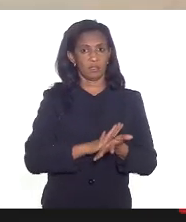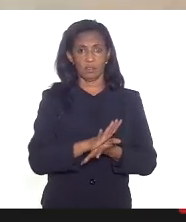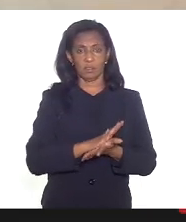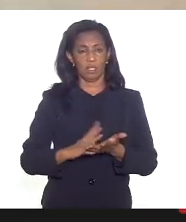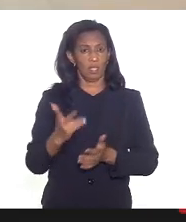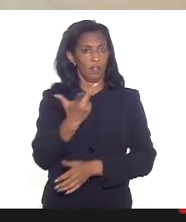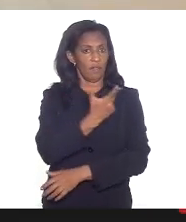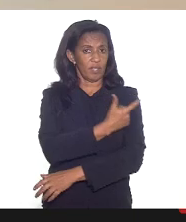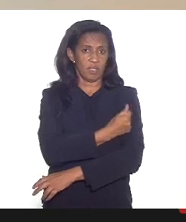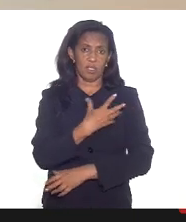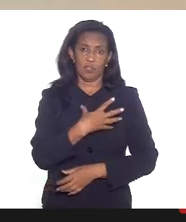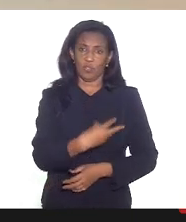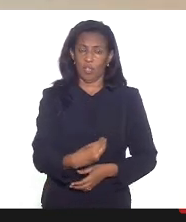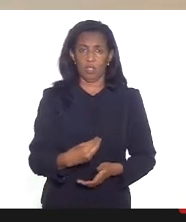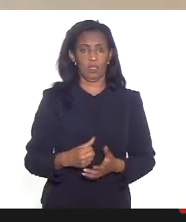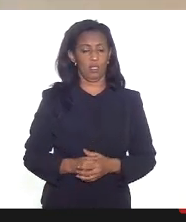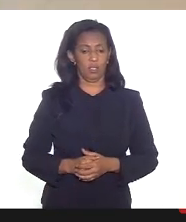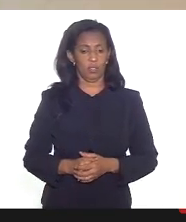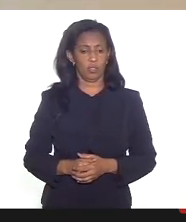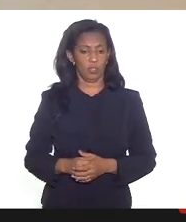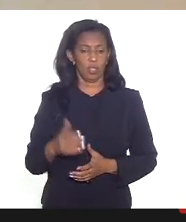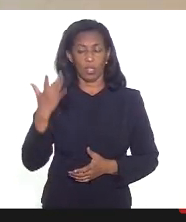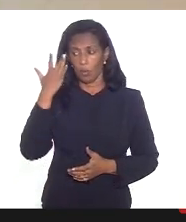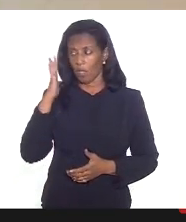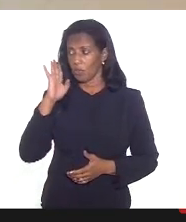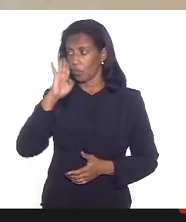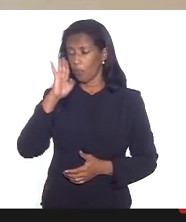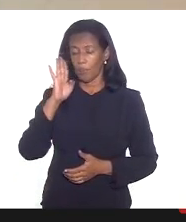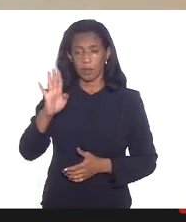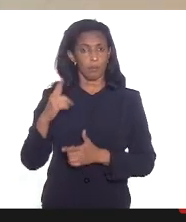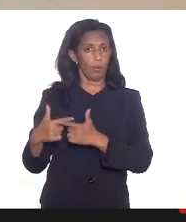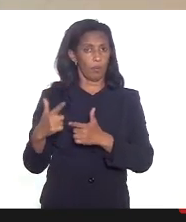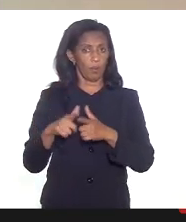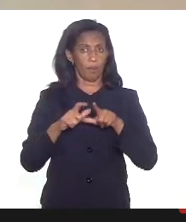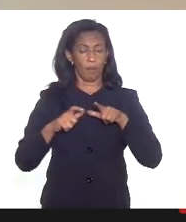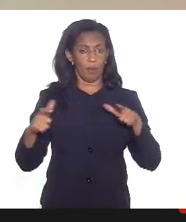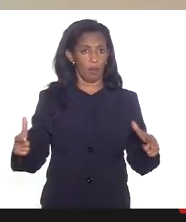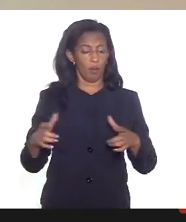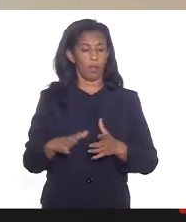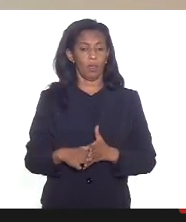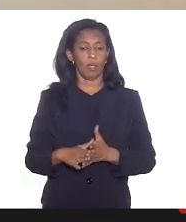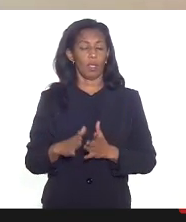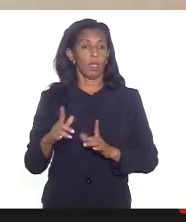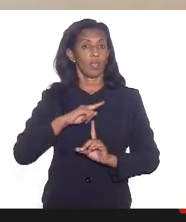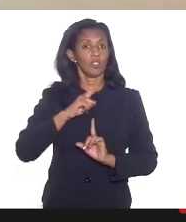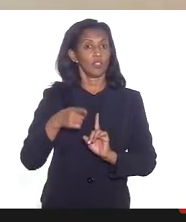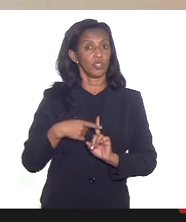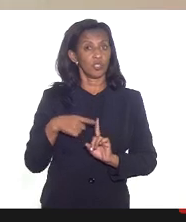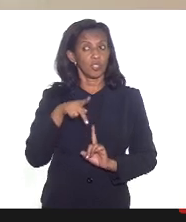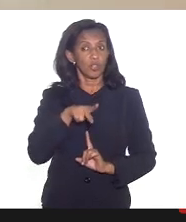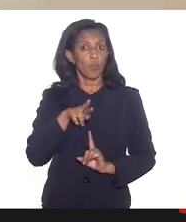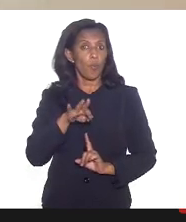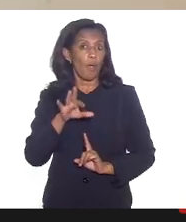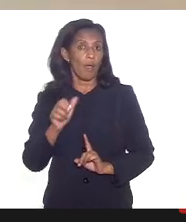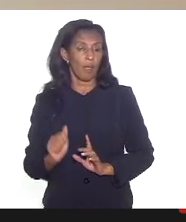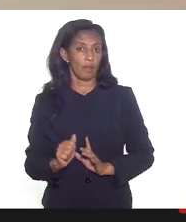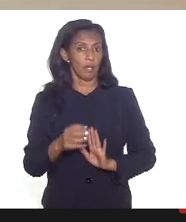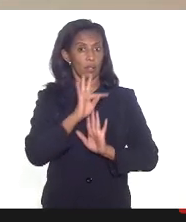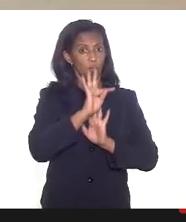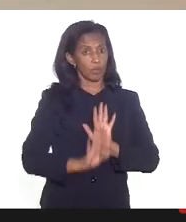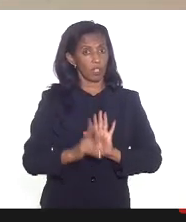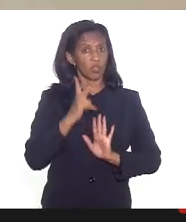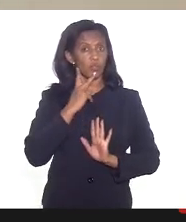vacinação de lactantes sabe eu acho que o principal problema maior era gestantes e puérperas é